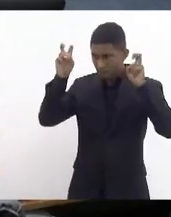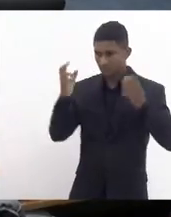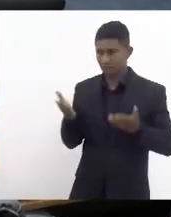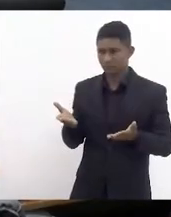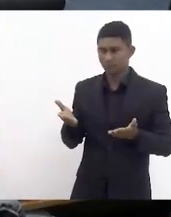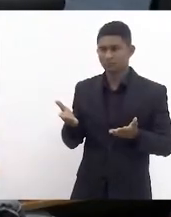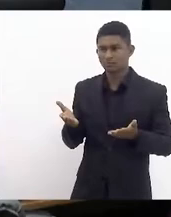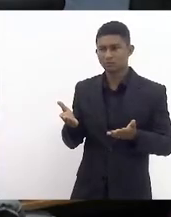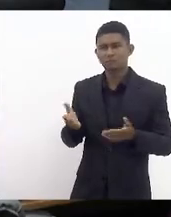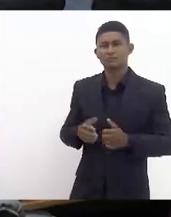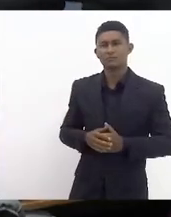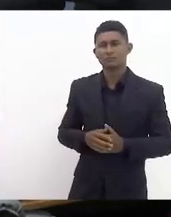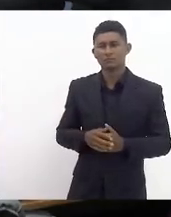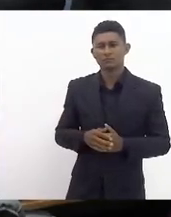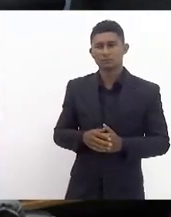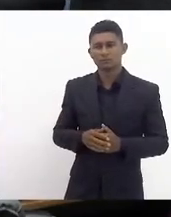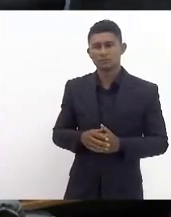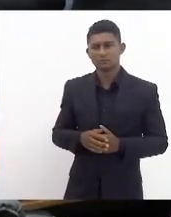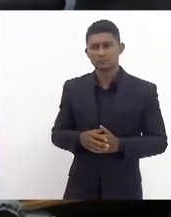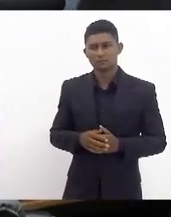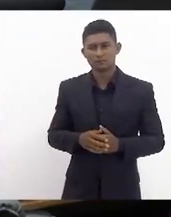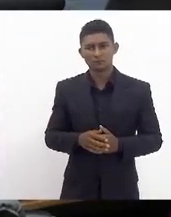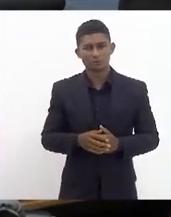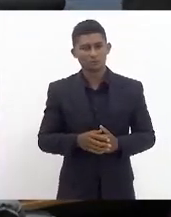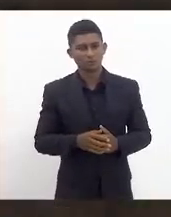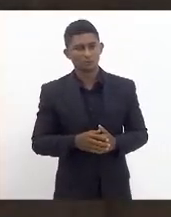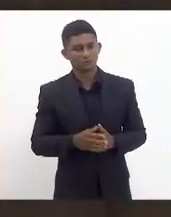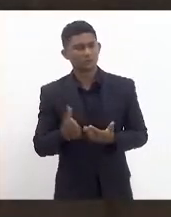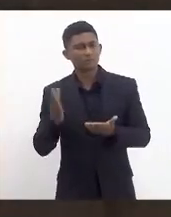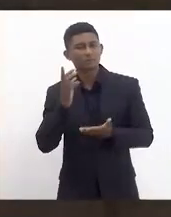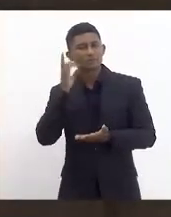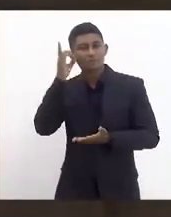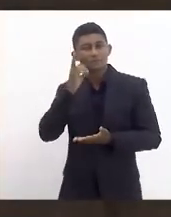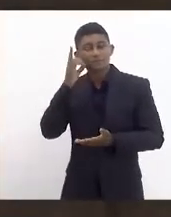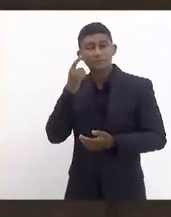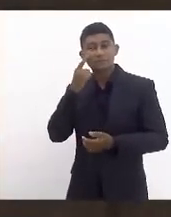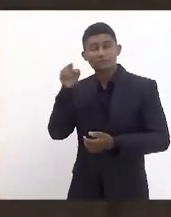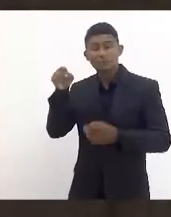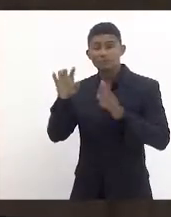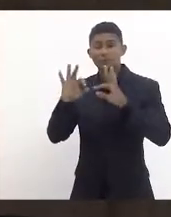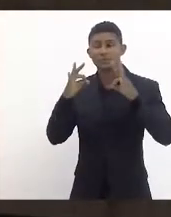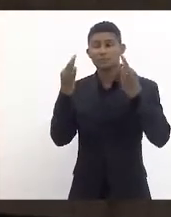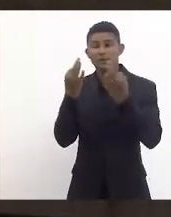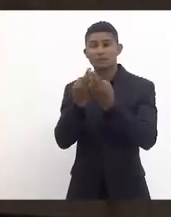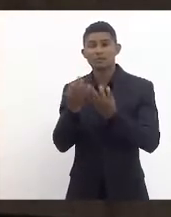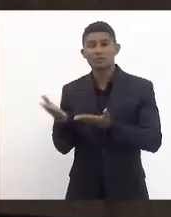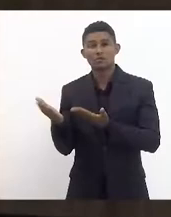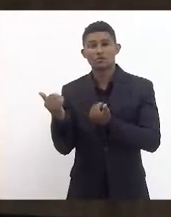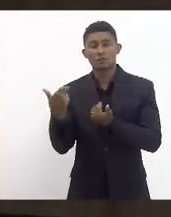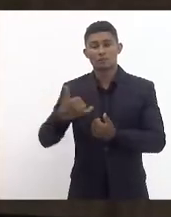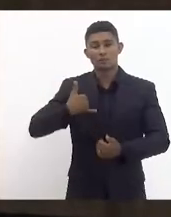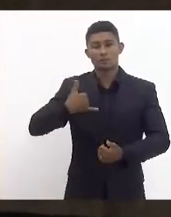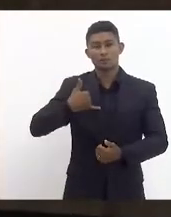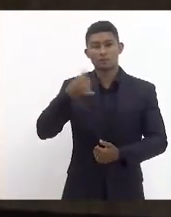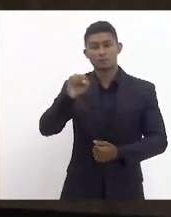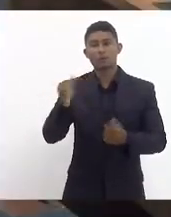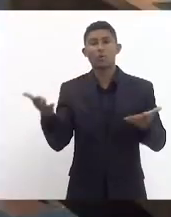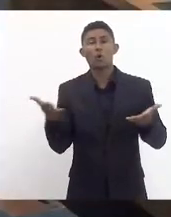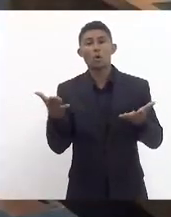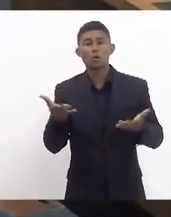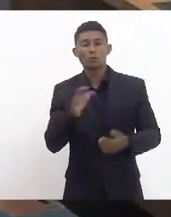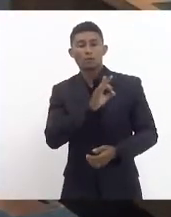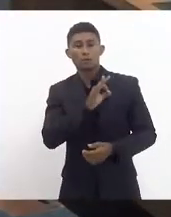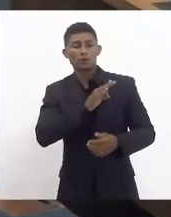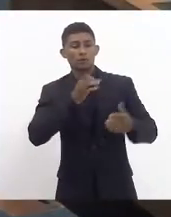Sobre o tema, Luiz. Presidente, só para dizer que eu quero o apoio do deputado para atender a família do jovem de 18 anos executado hoje pela polícia